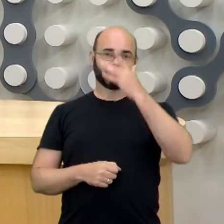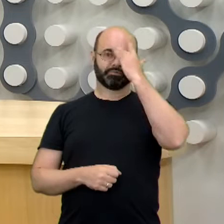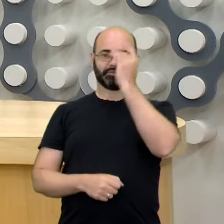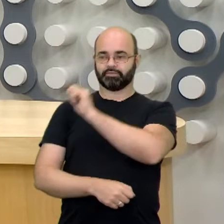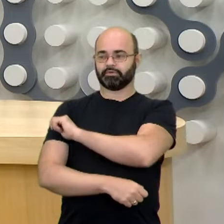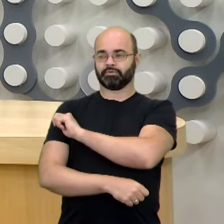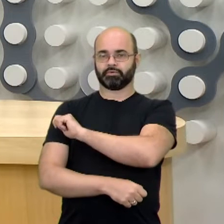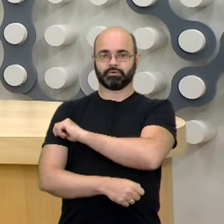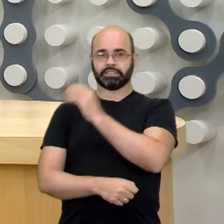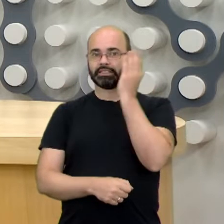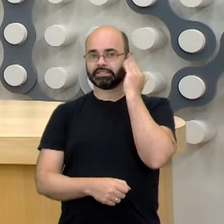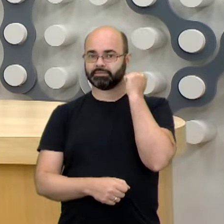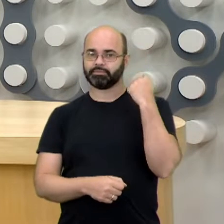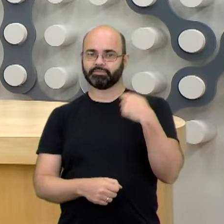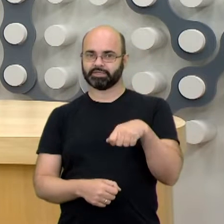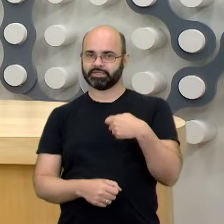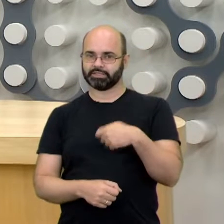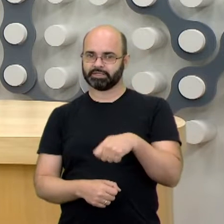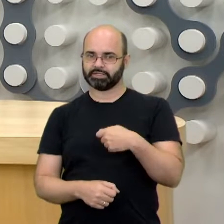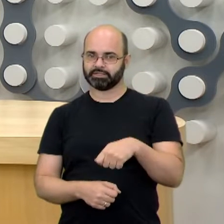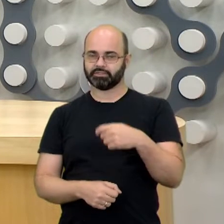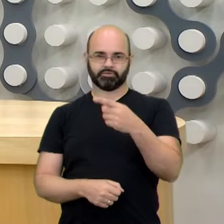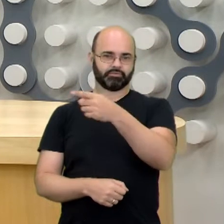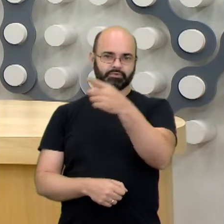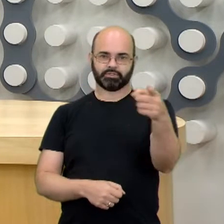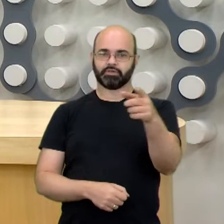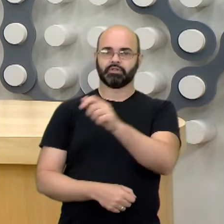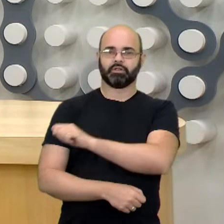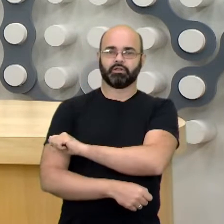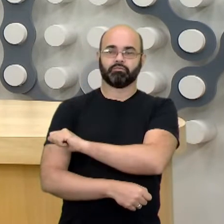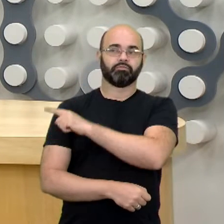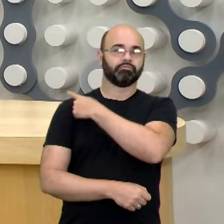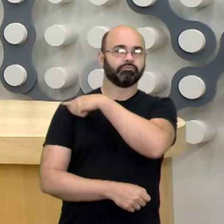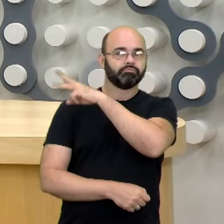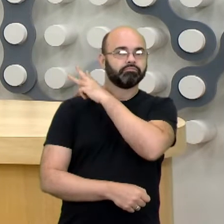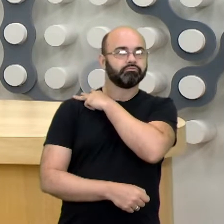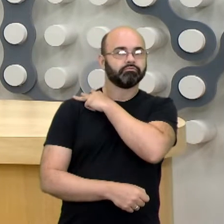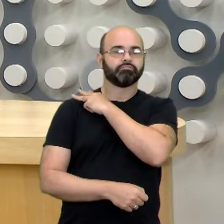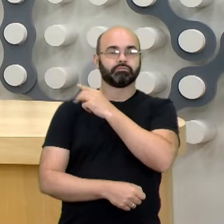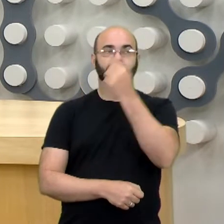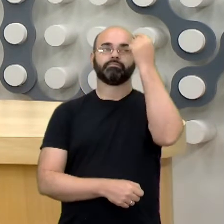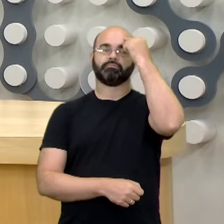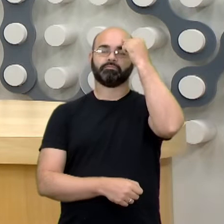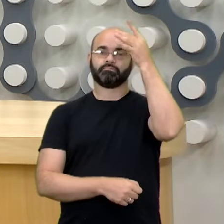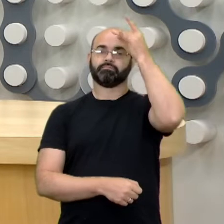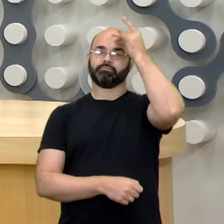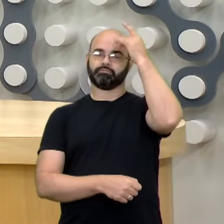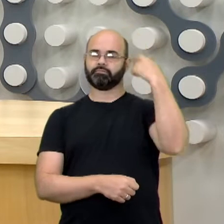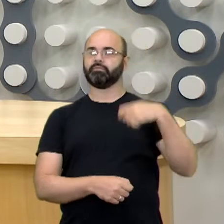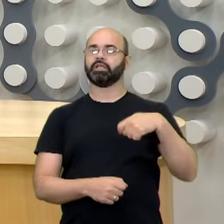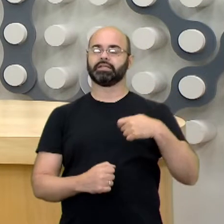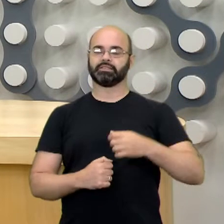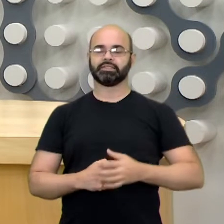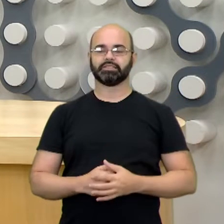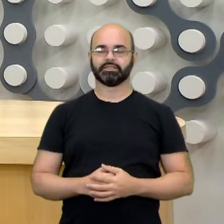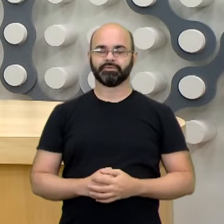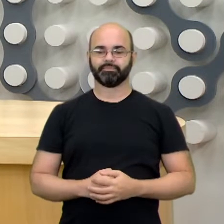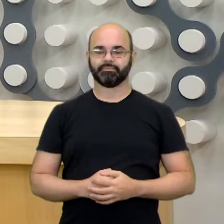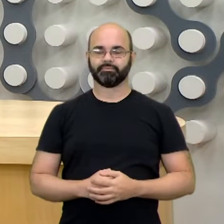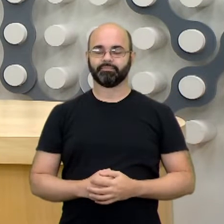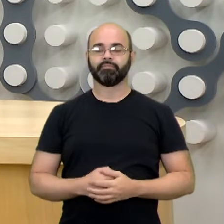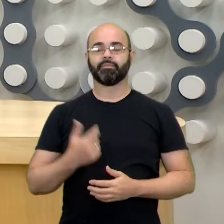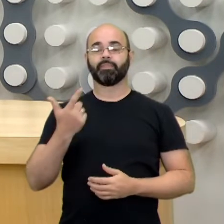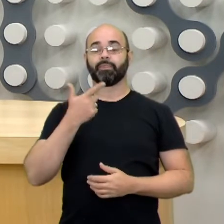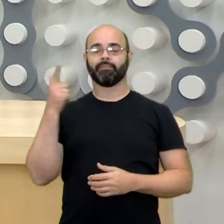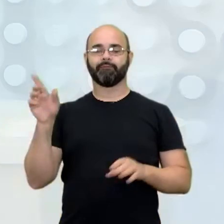aí no ensino médio, tá certo? Uma outra associação, né, que também faz parte aí, né, de pesquisas aí, é